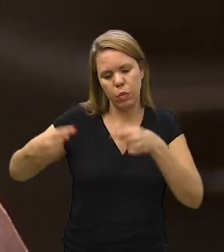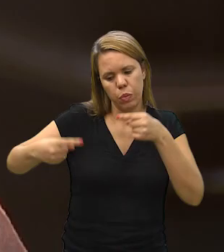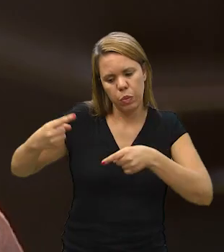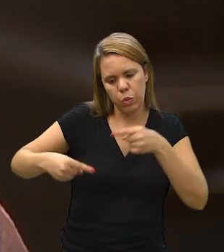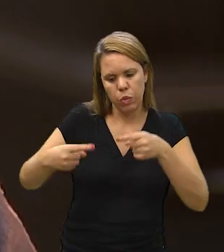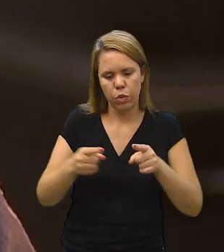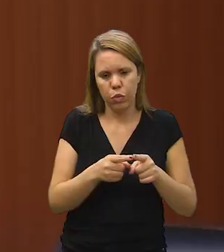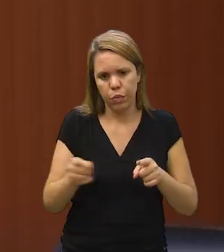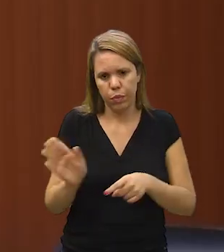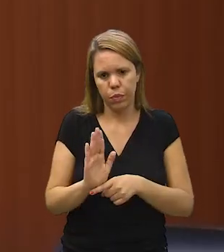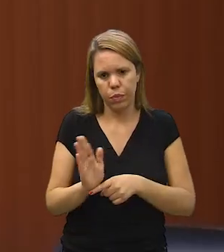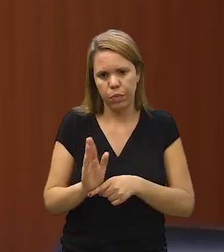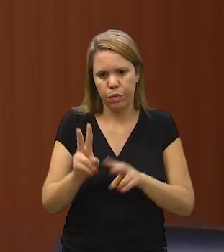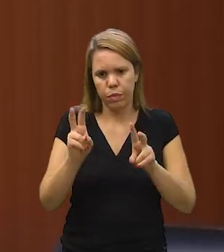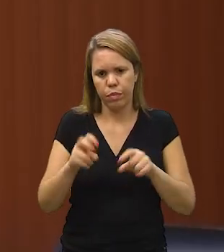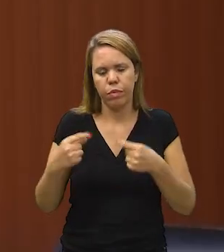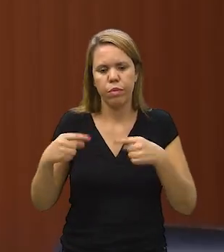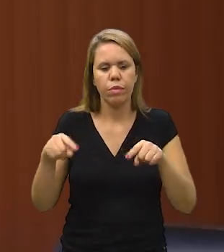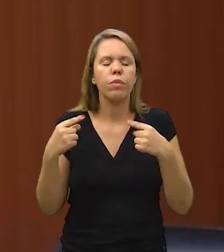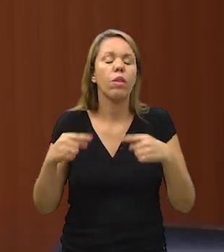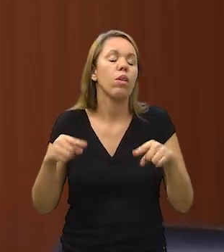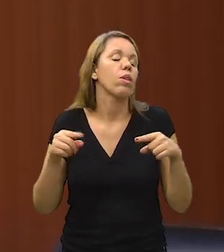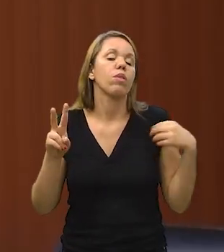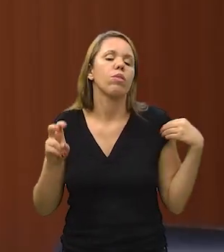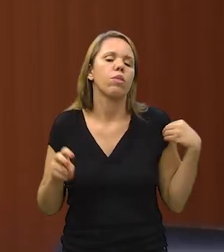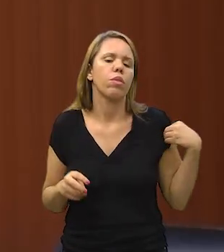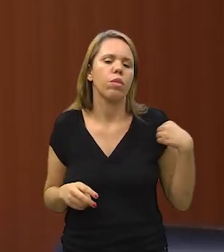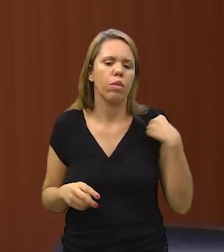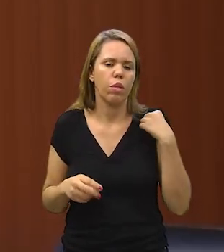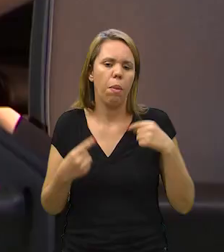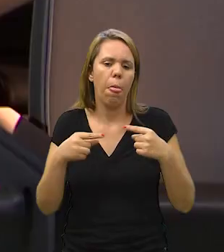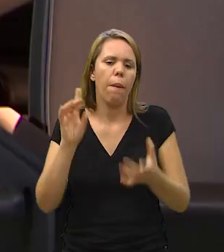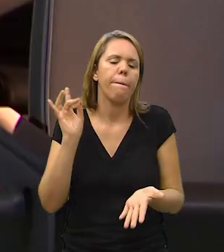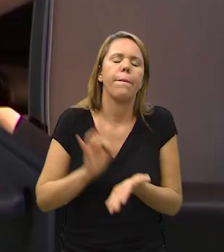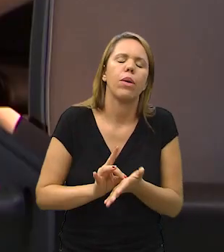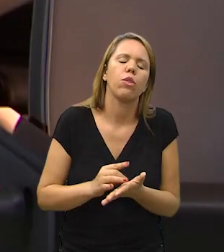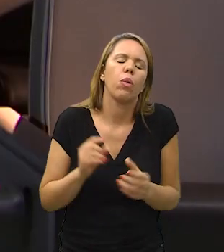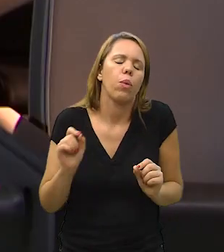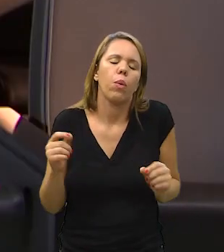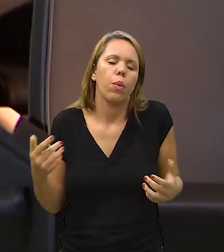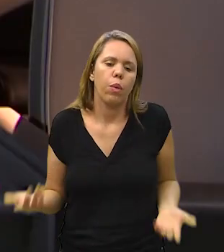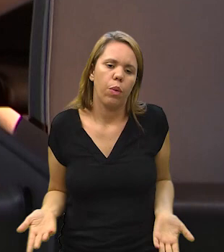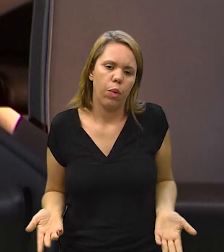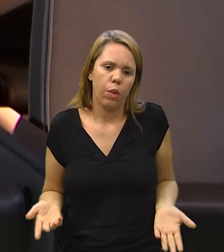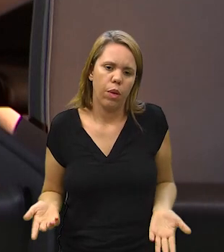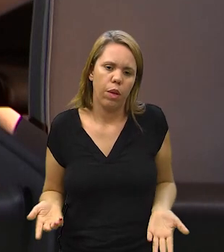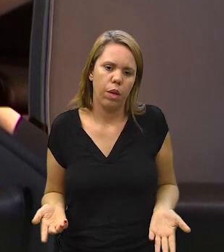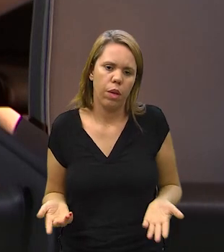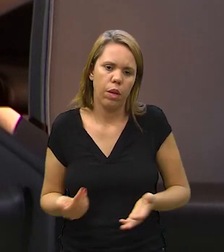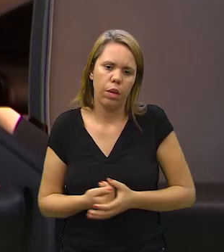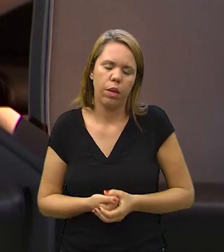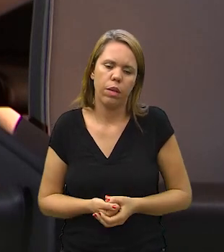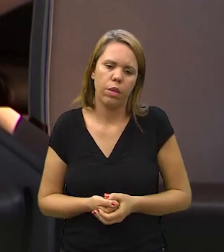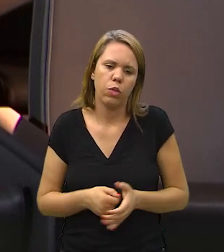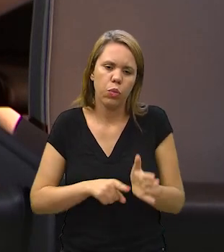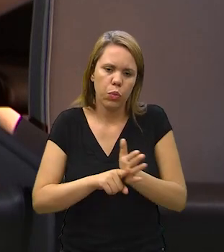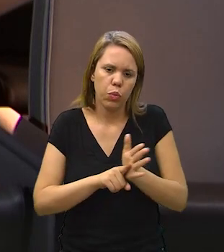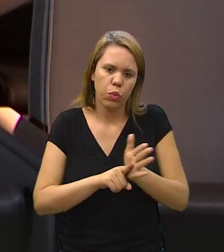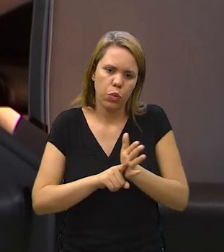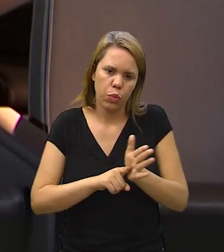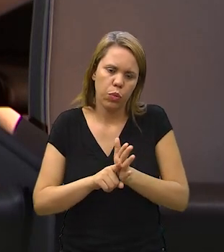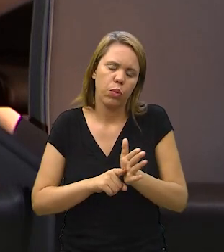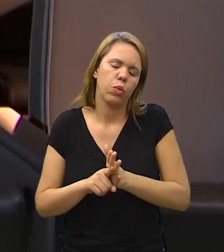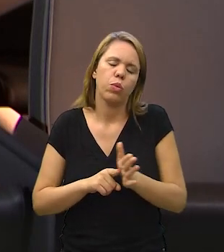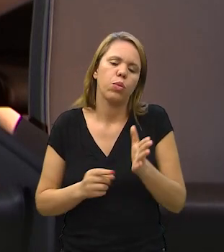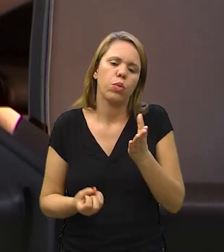discute no curto, né? E a questão musical? São músicas originais? Sim, nós estudamos com alunos